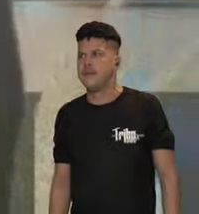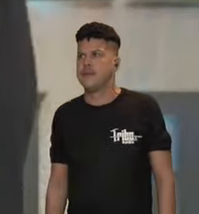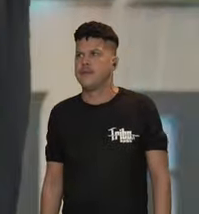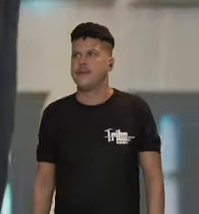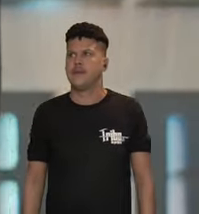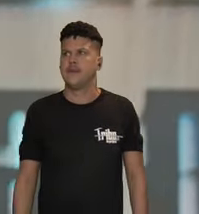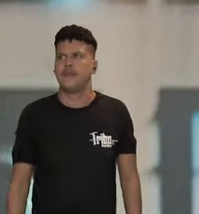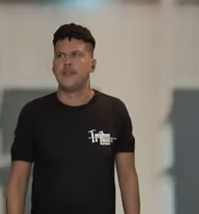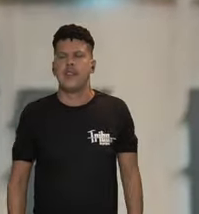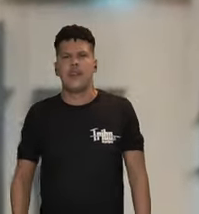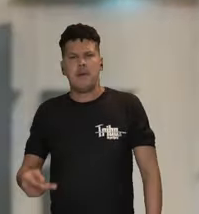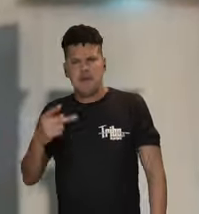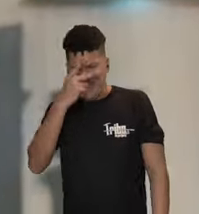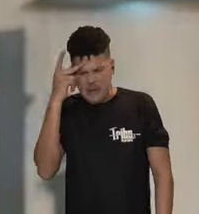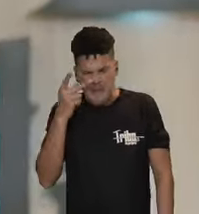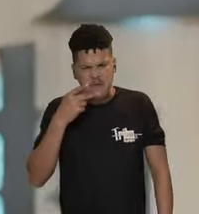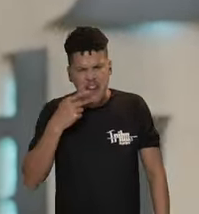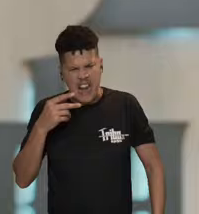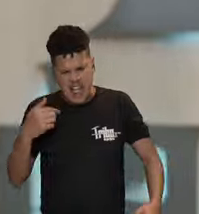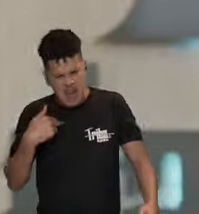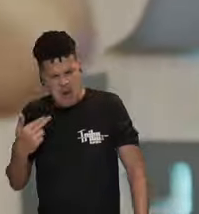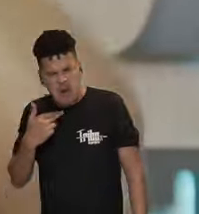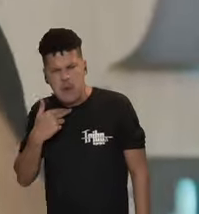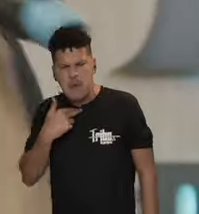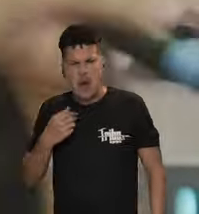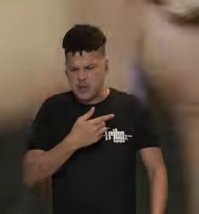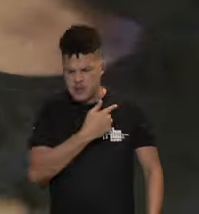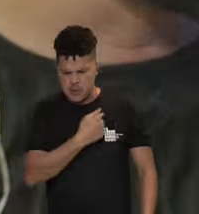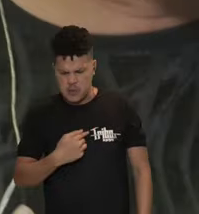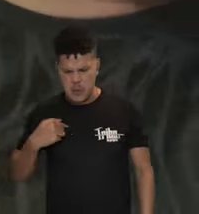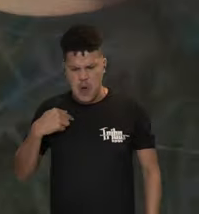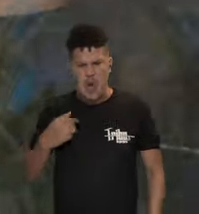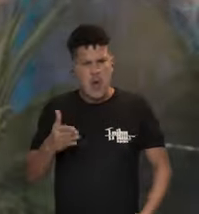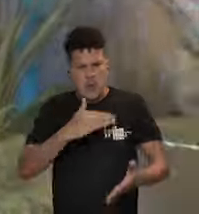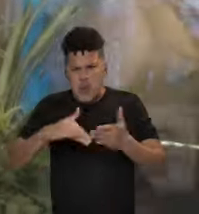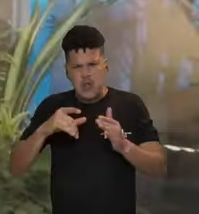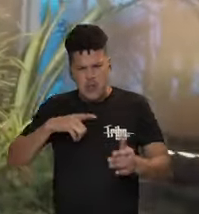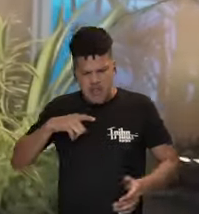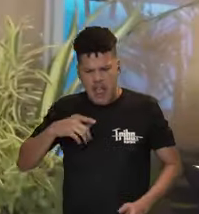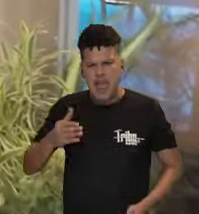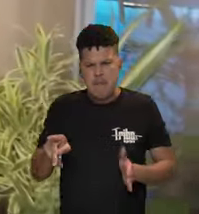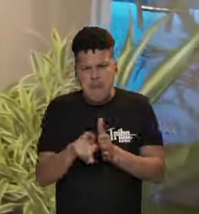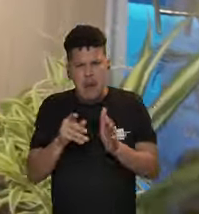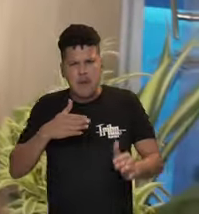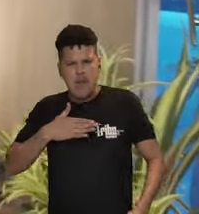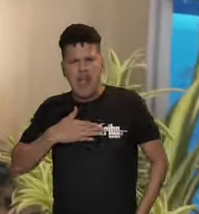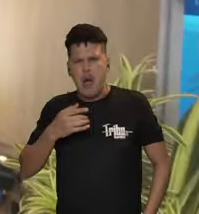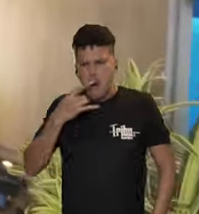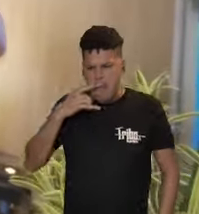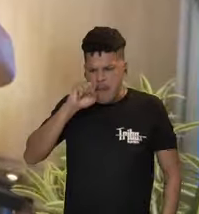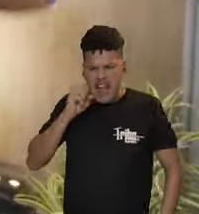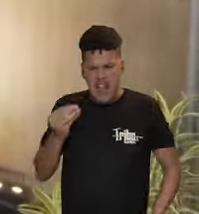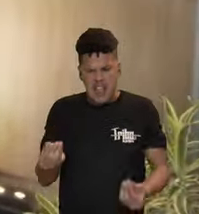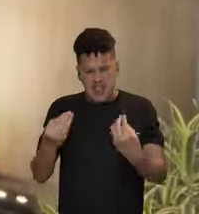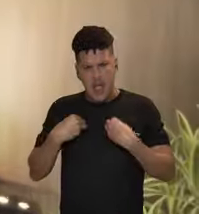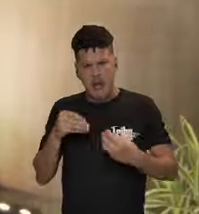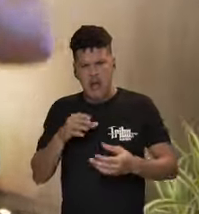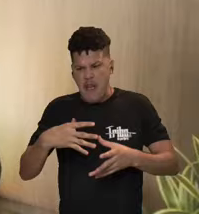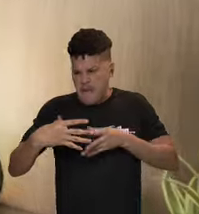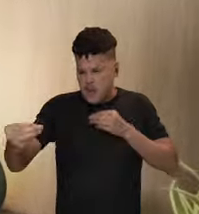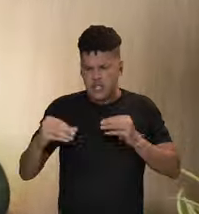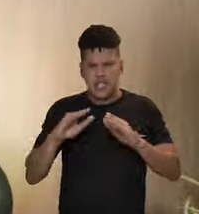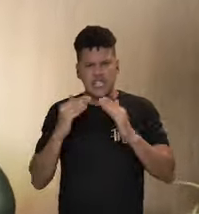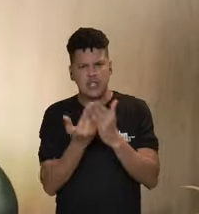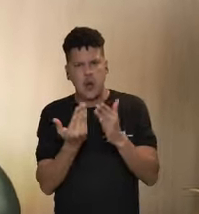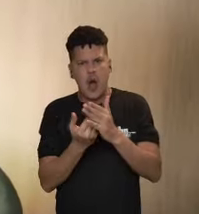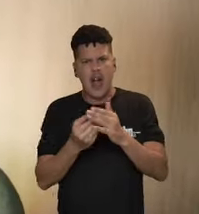Desaforo pra arrombado vi dizer que eu não posso ter um cordão de ouro. Tudo que eu tenho é meu, pois papai não me deu. Fugi da escola e aprendi sem colo